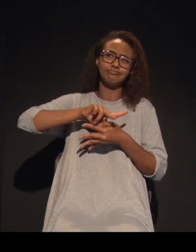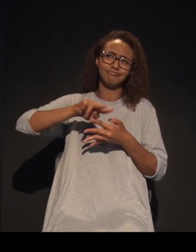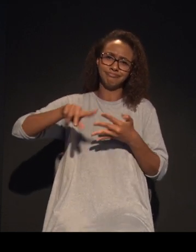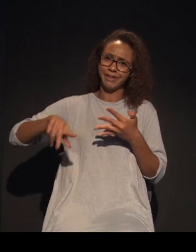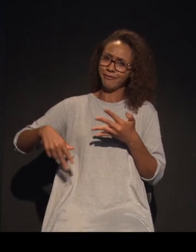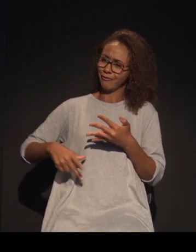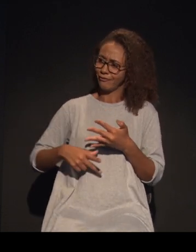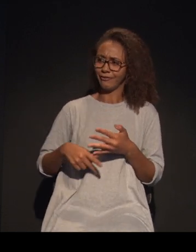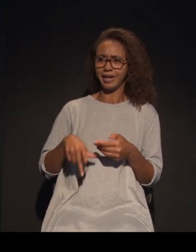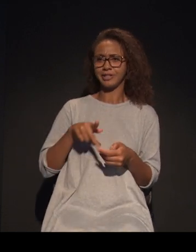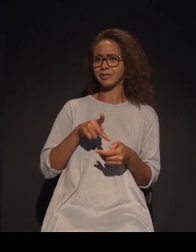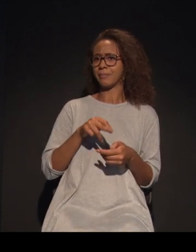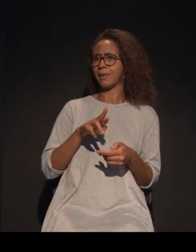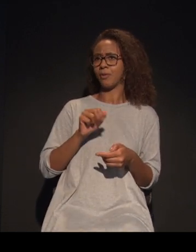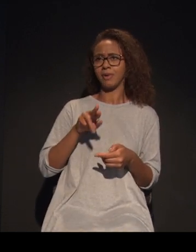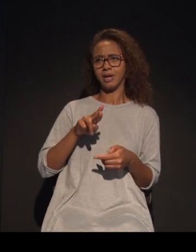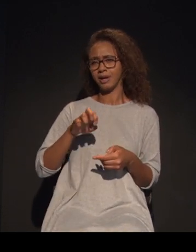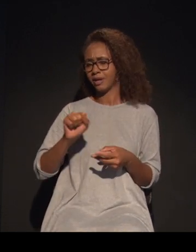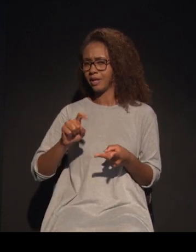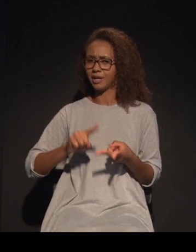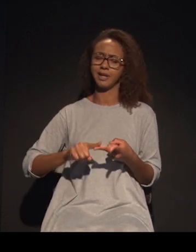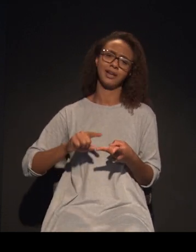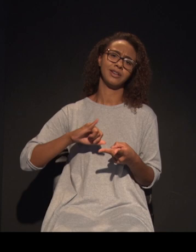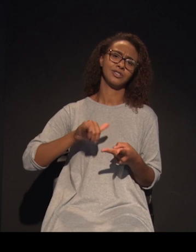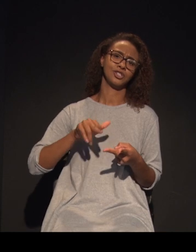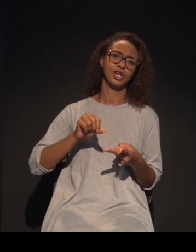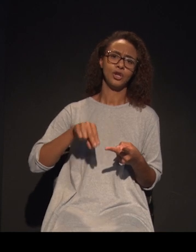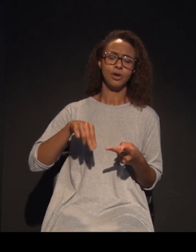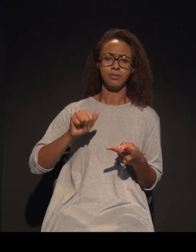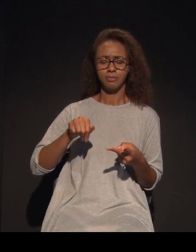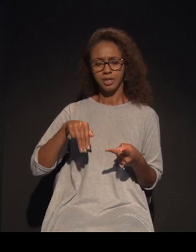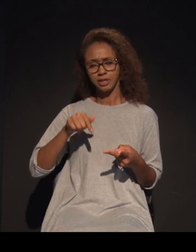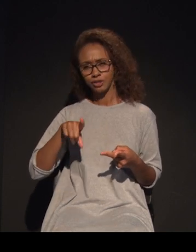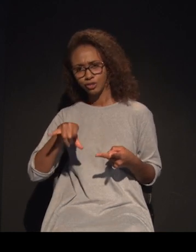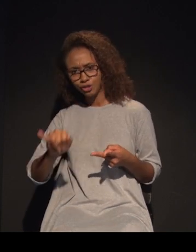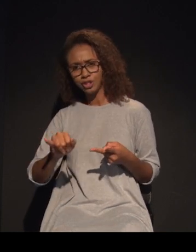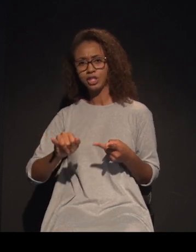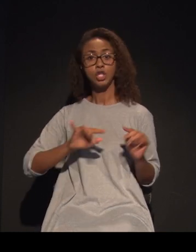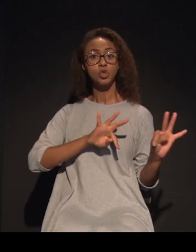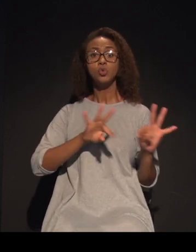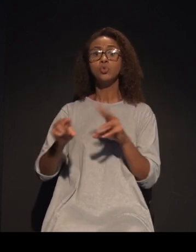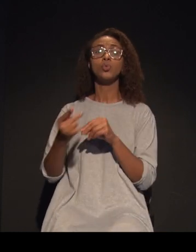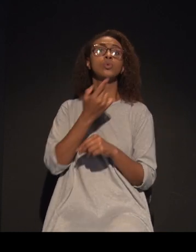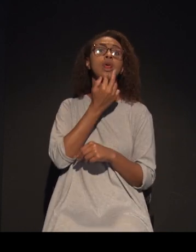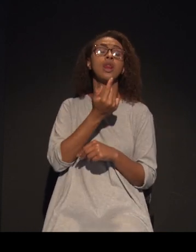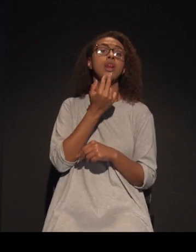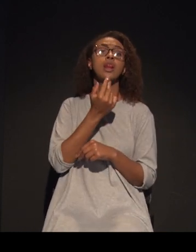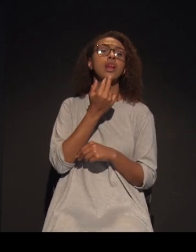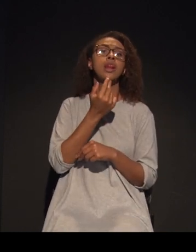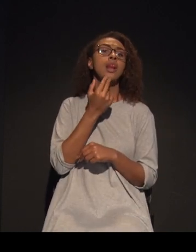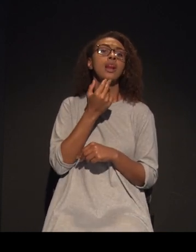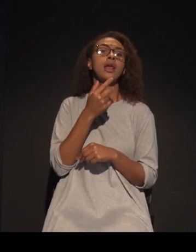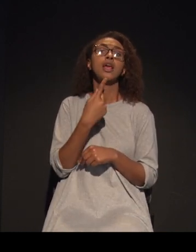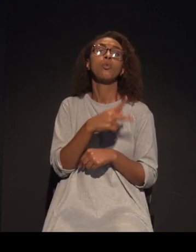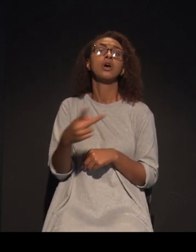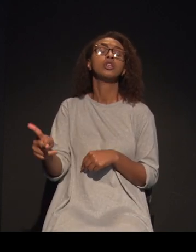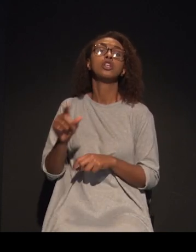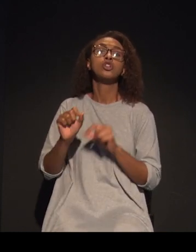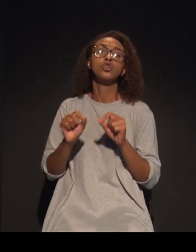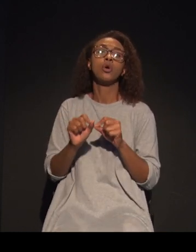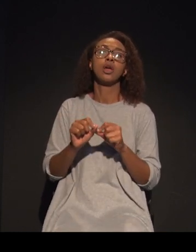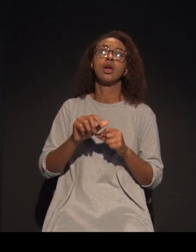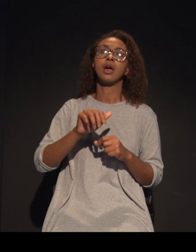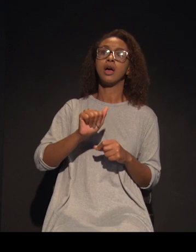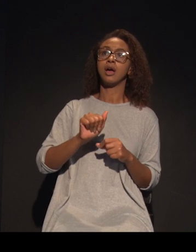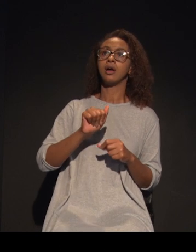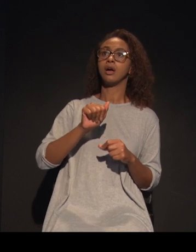ao mar e superou harriman jamamadi uma da tn todos os falantes de uma língua da família lingüística ou